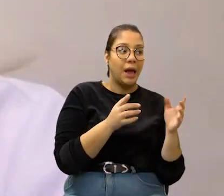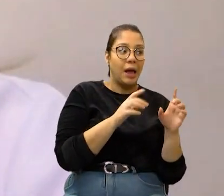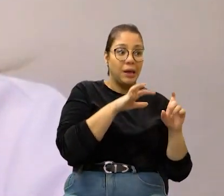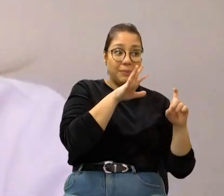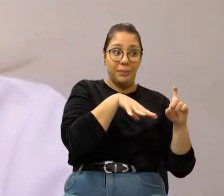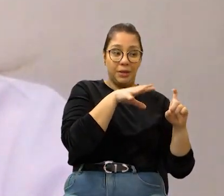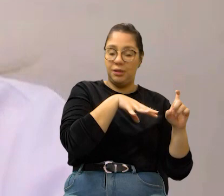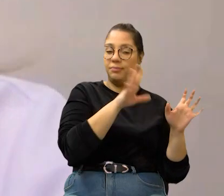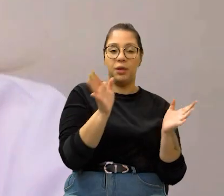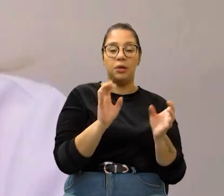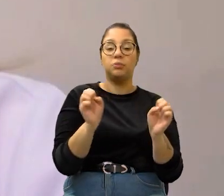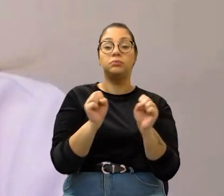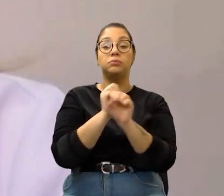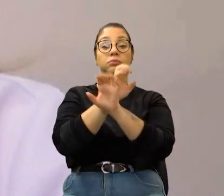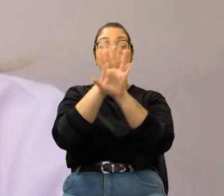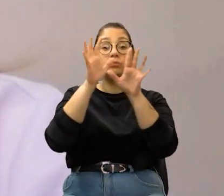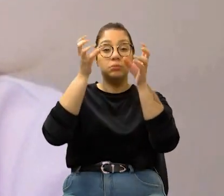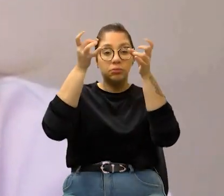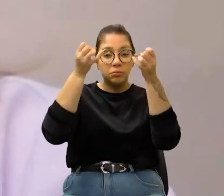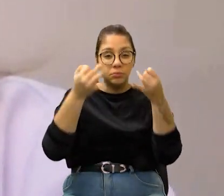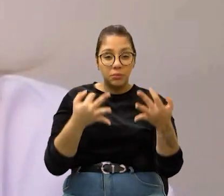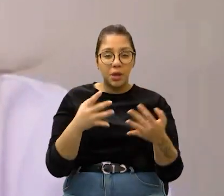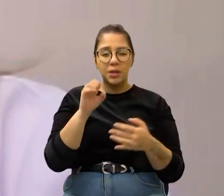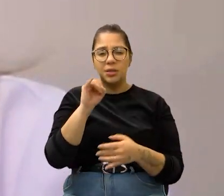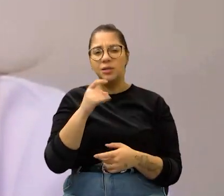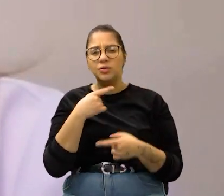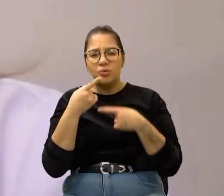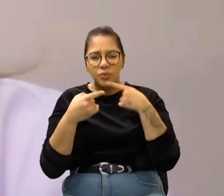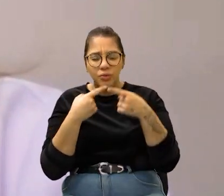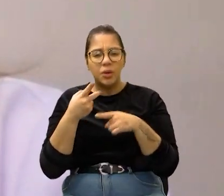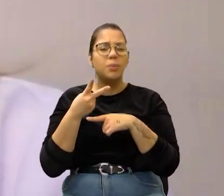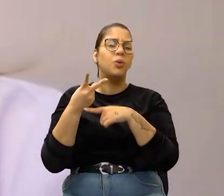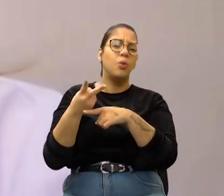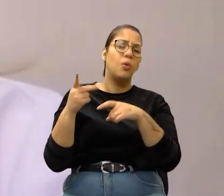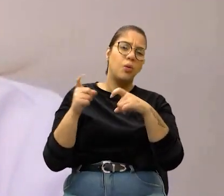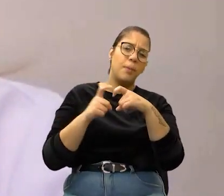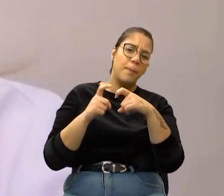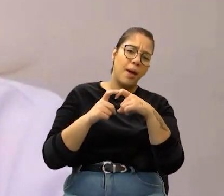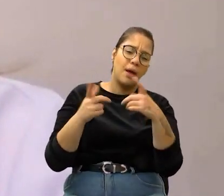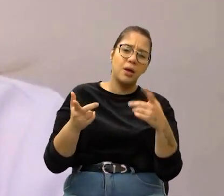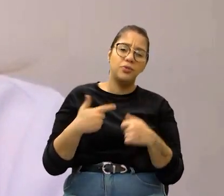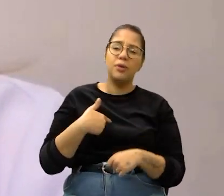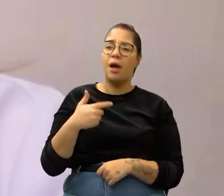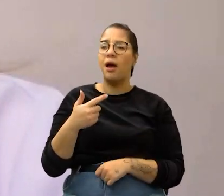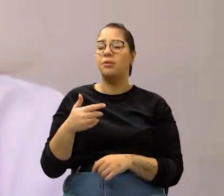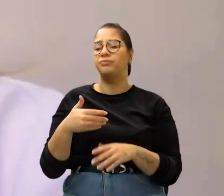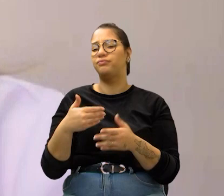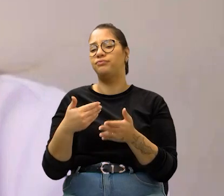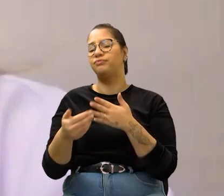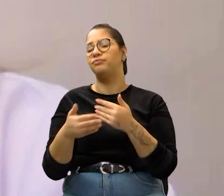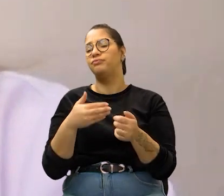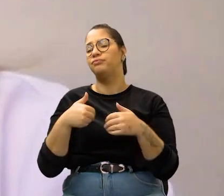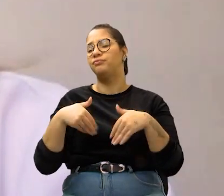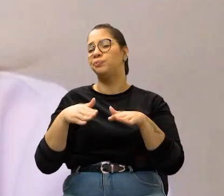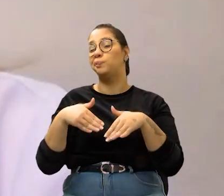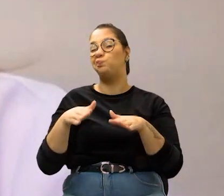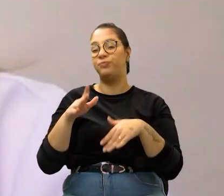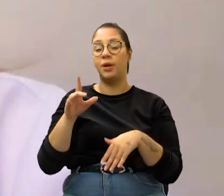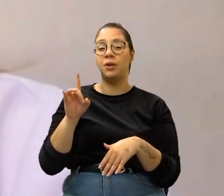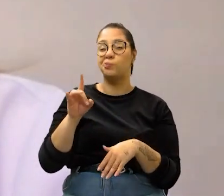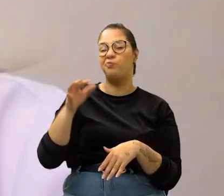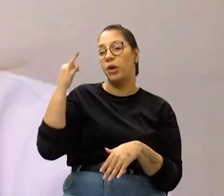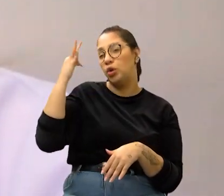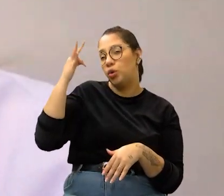pela população. Então, numa dúvida, procure um médico, não ache, não banalize,